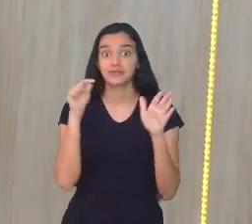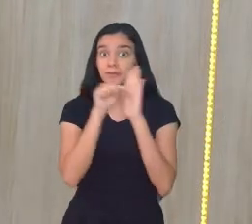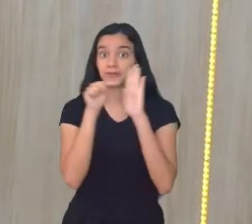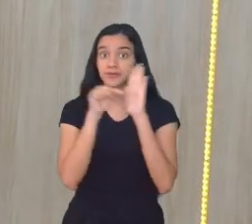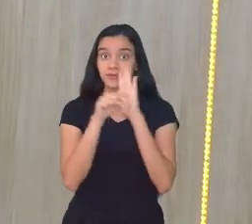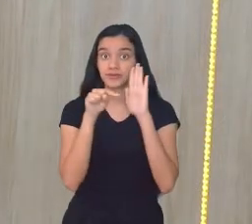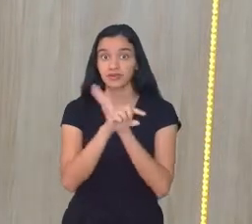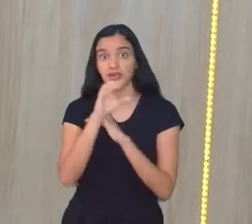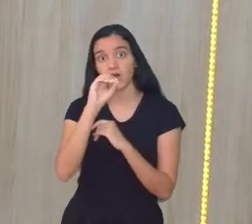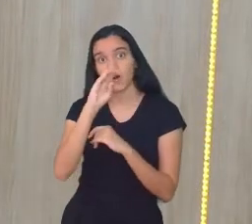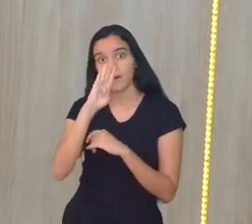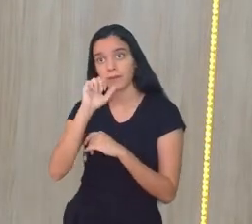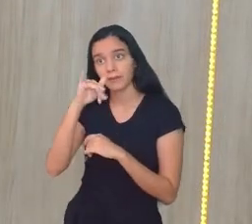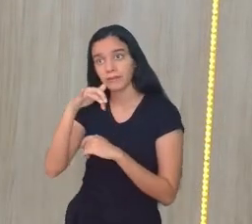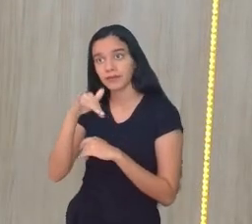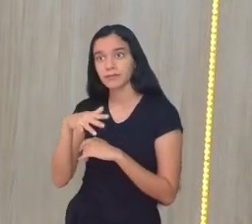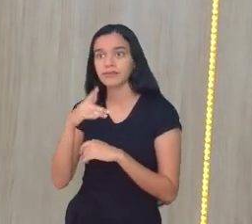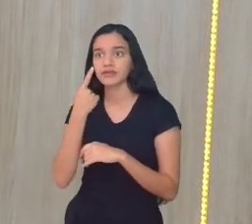OBMEP.